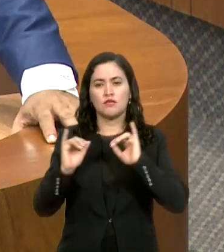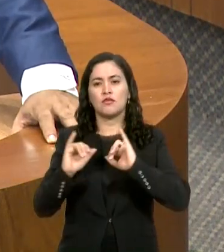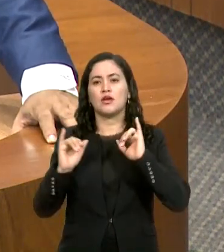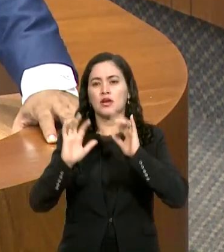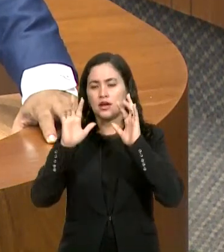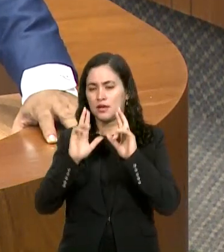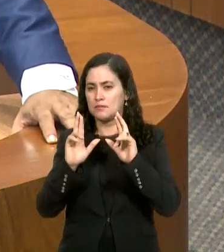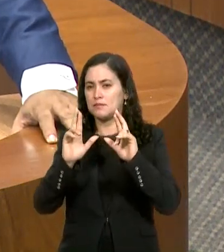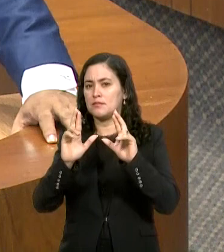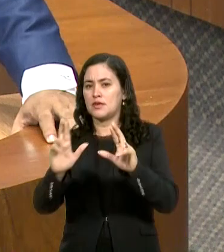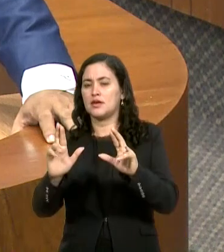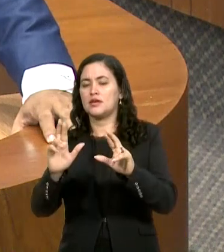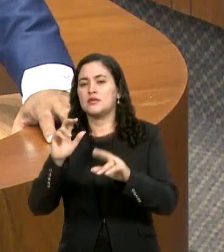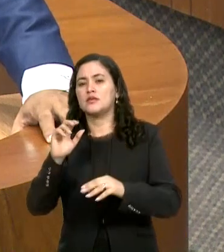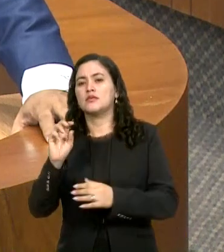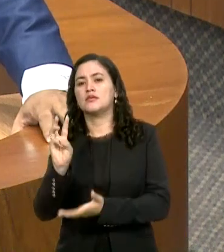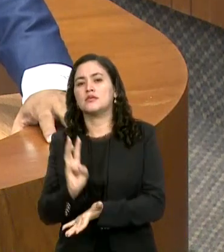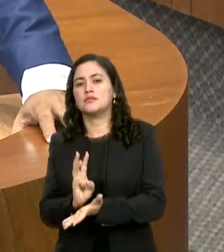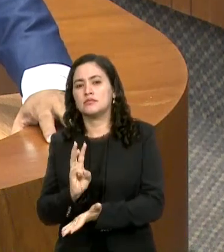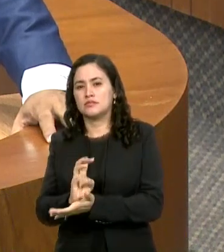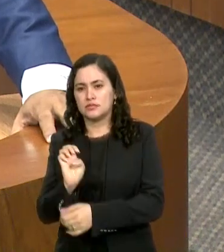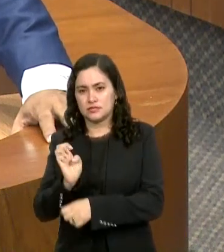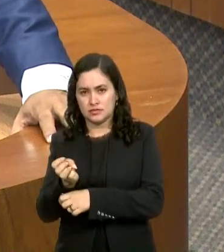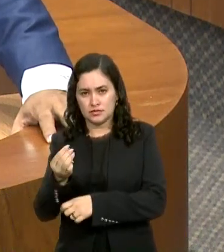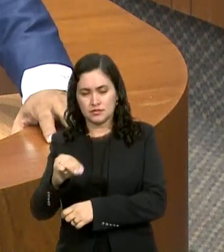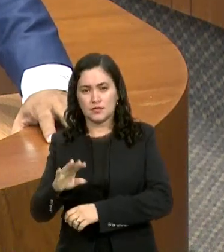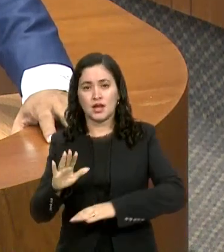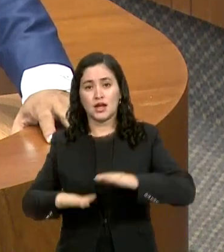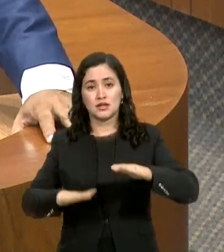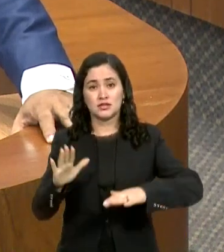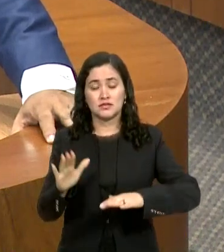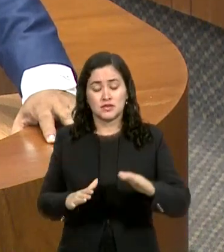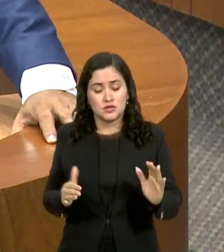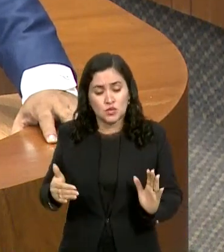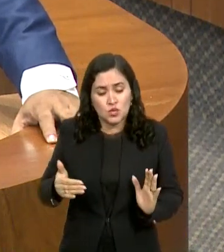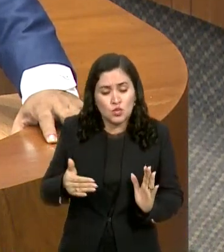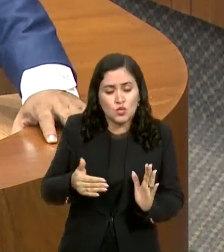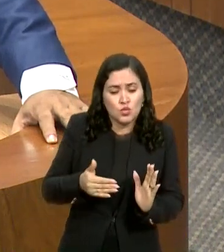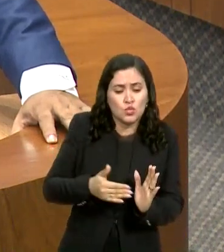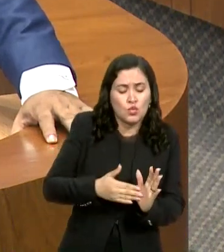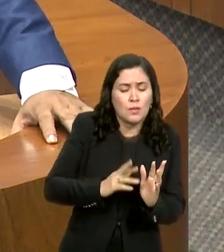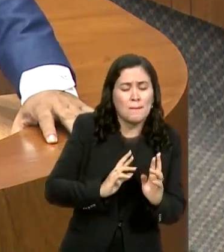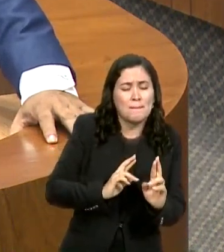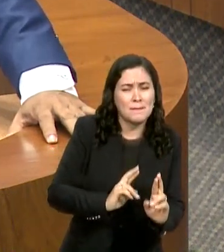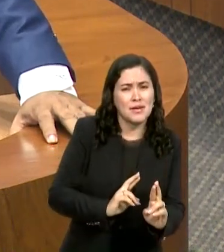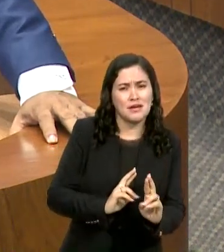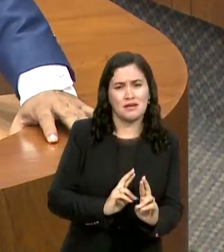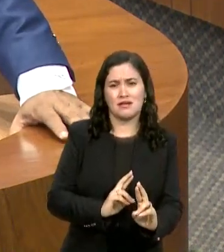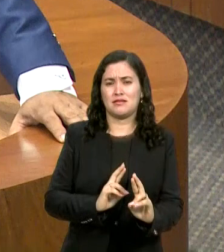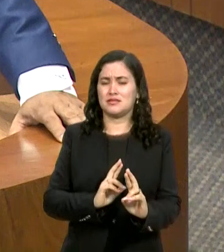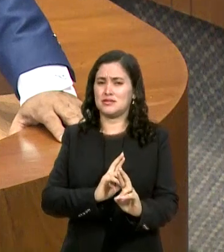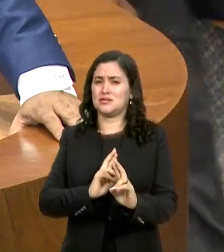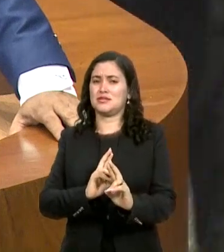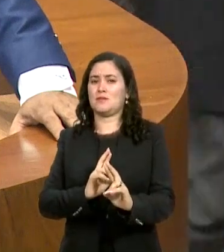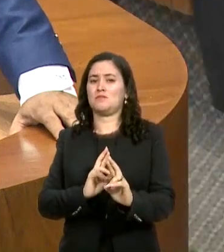Que muitas vezes é a última instância, é o último alento do cidadão em busca dos seus direitos.